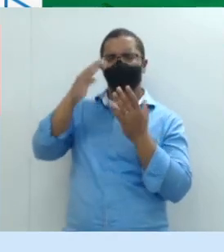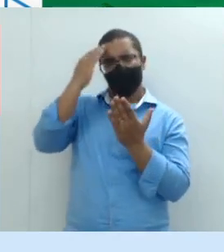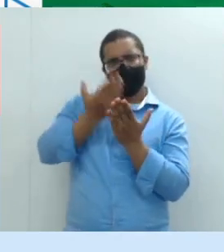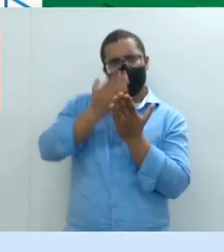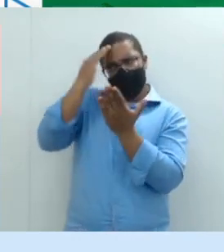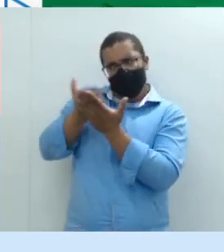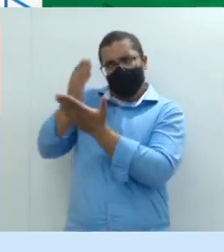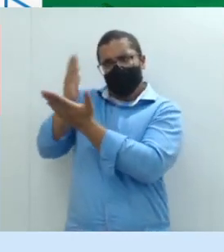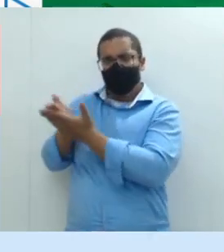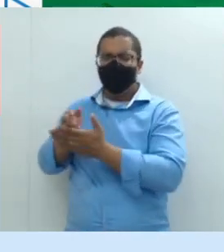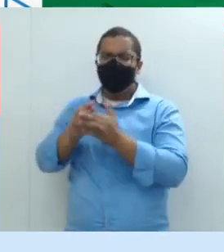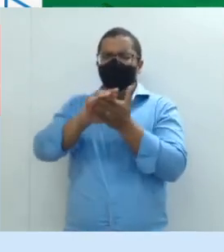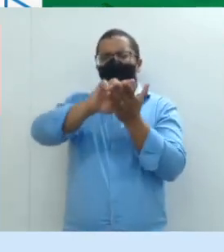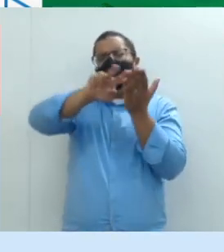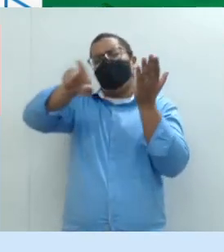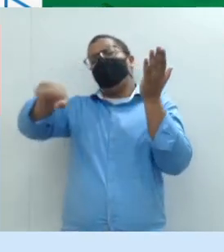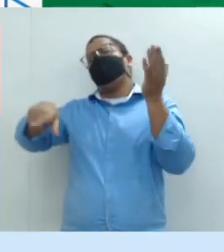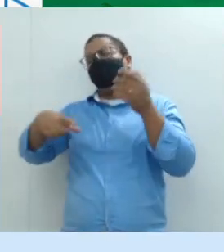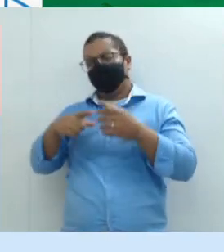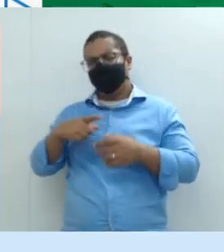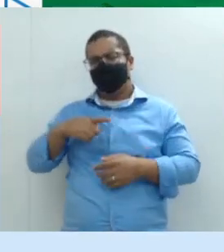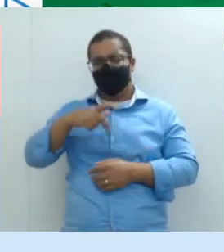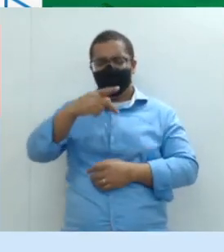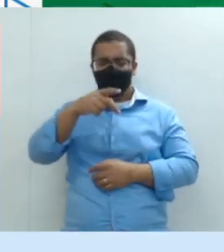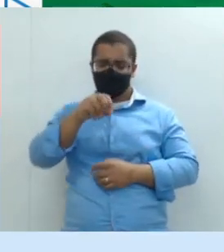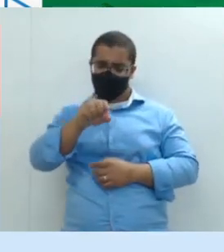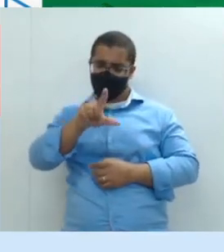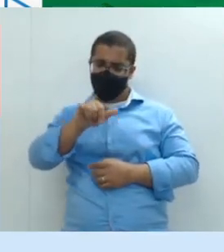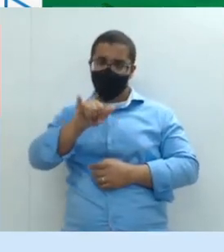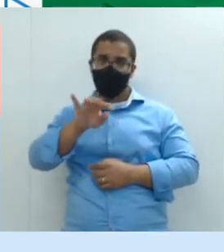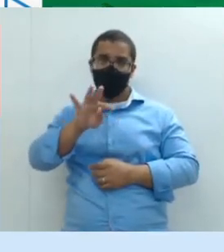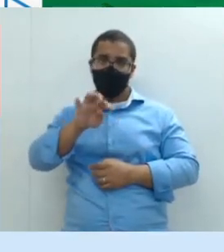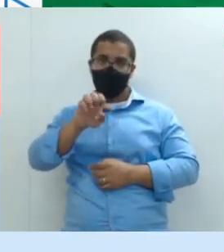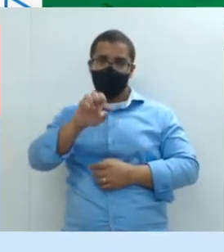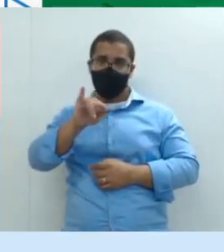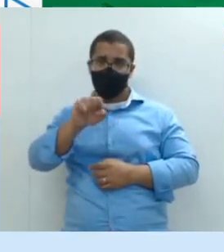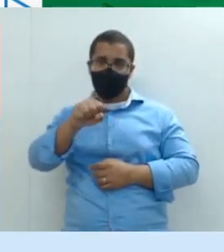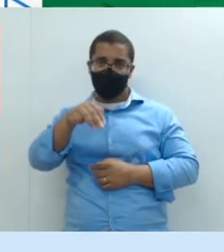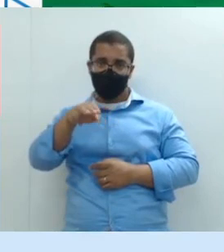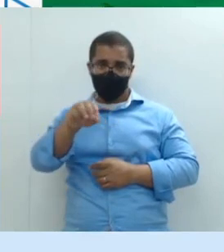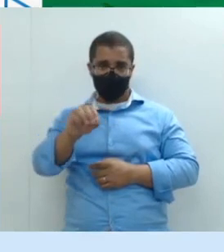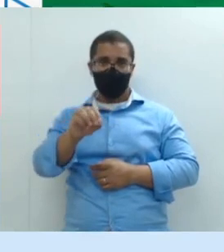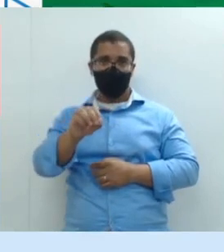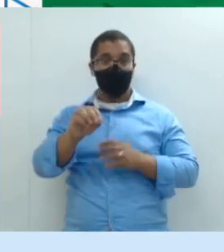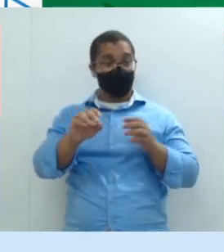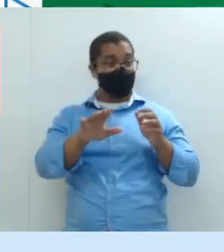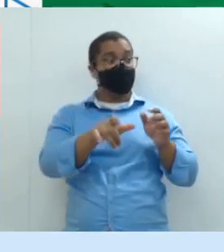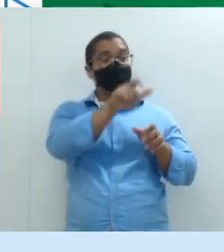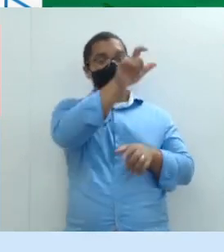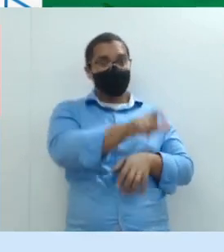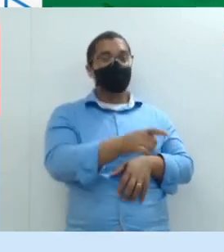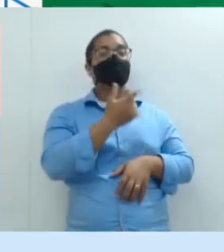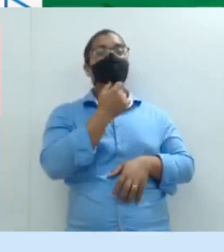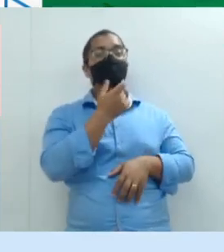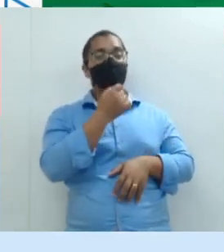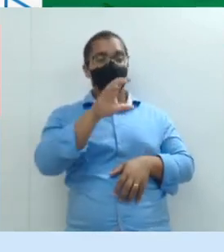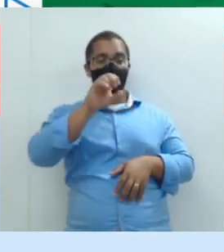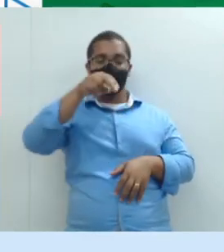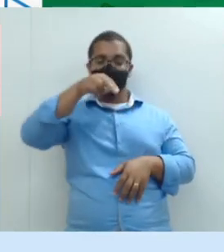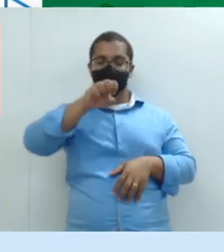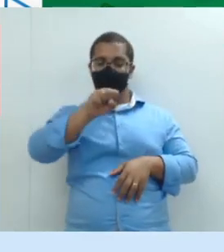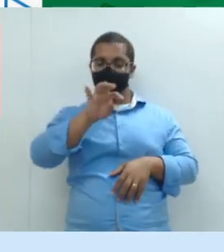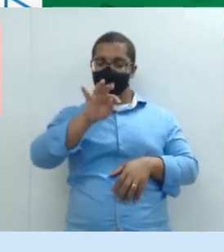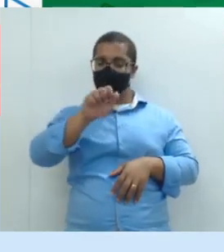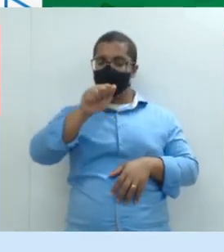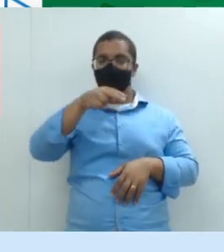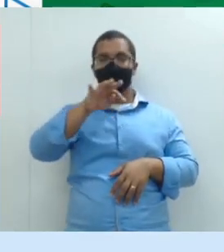tinha crença em vários deuses, né, politeísmo. A partir do instante em que Constantino torna-se o imperador do Império Romano, né,